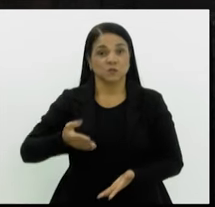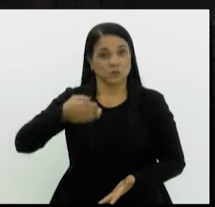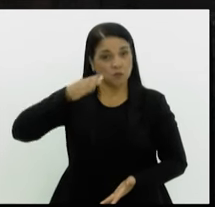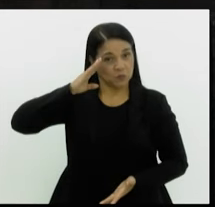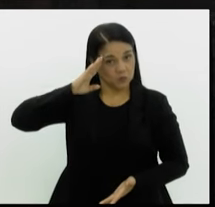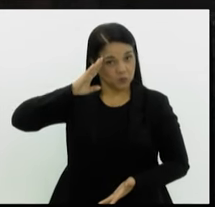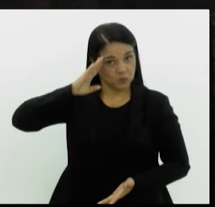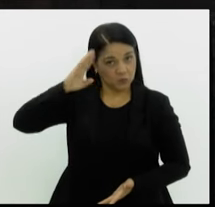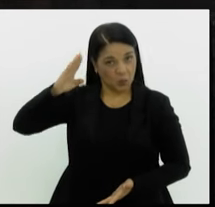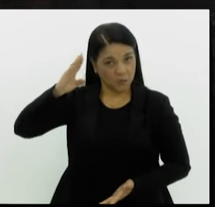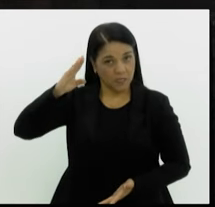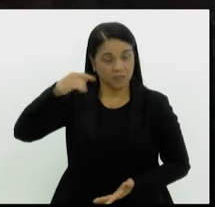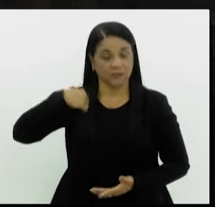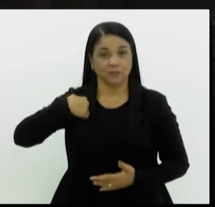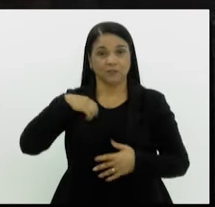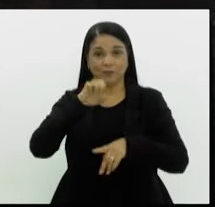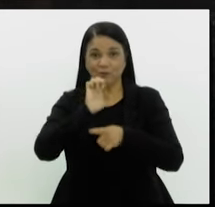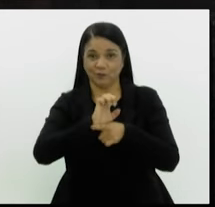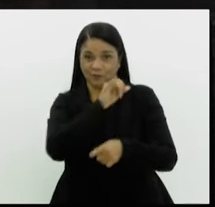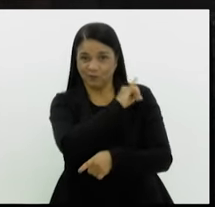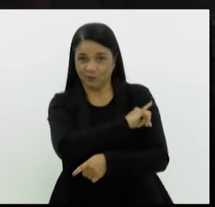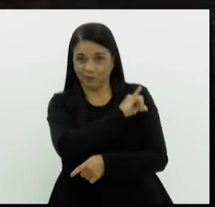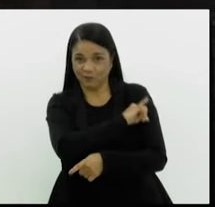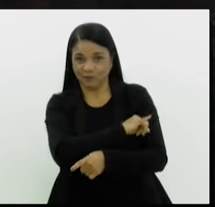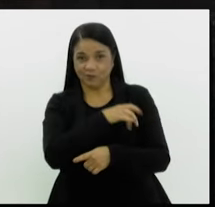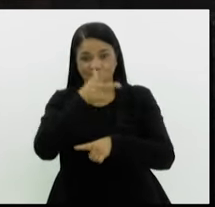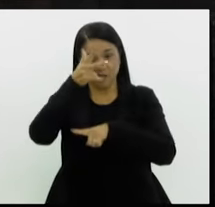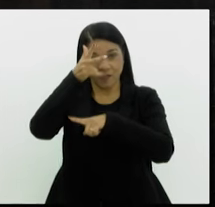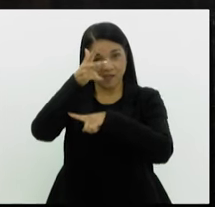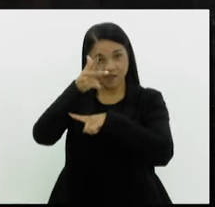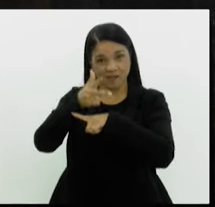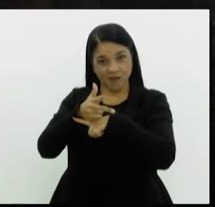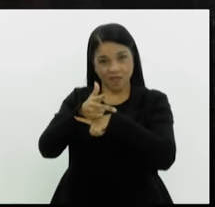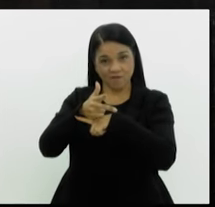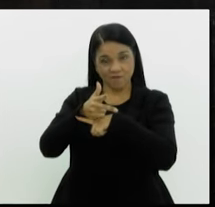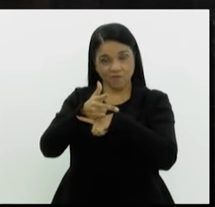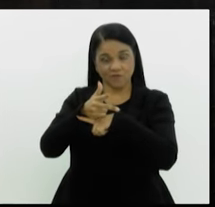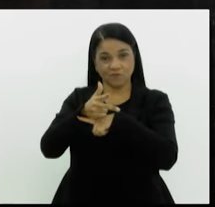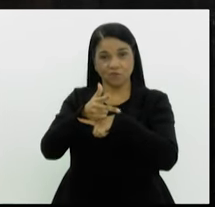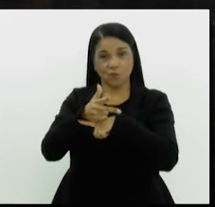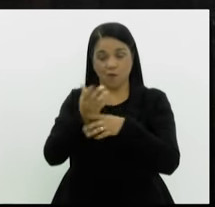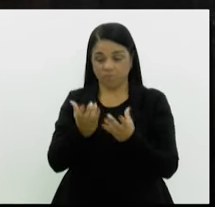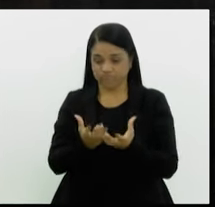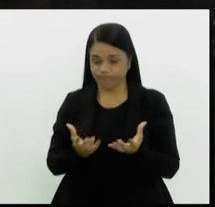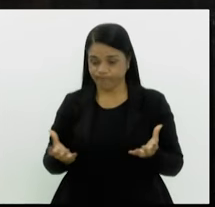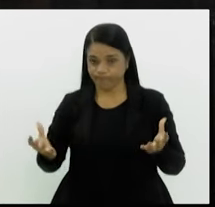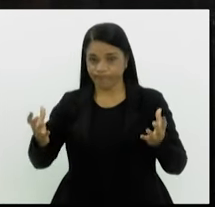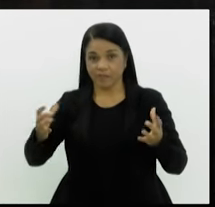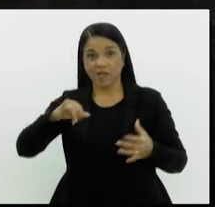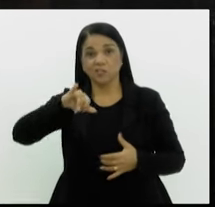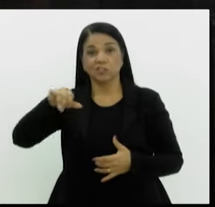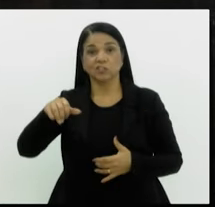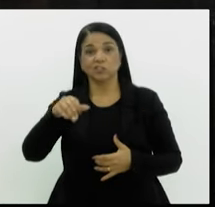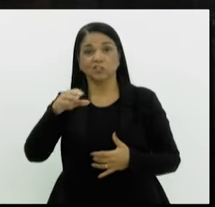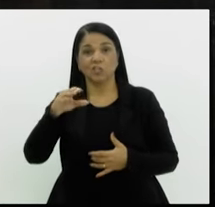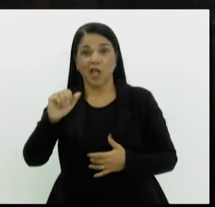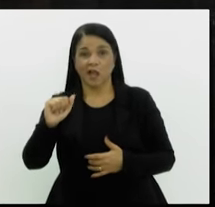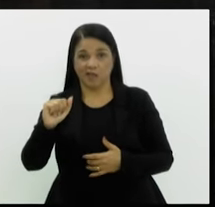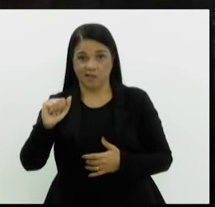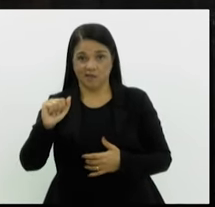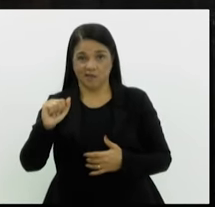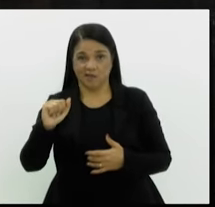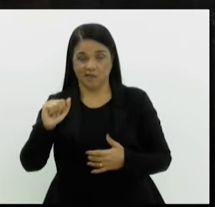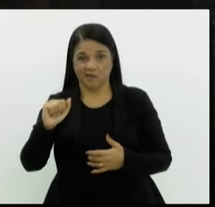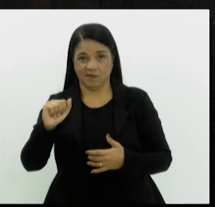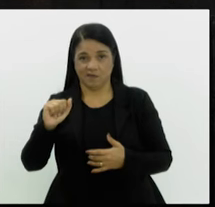desse navio grava um vídeo com uma jaca na mão, dizendo que aquilo é uma jaca,